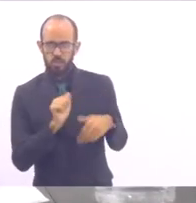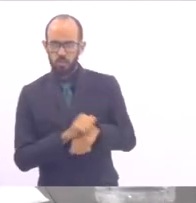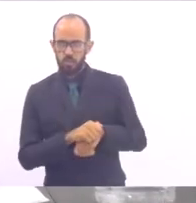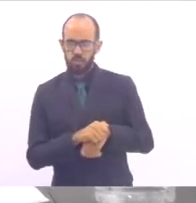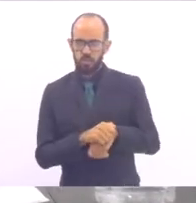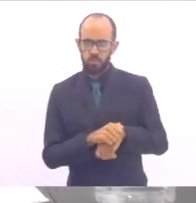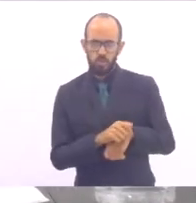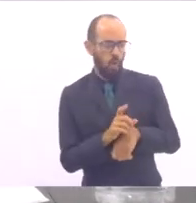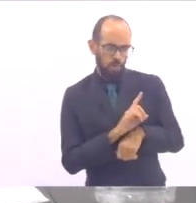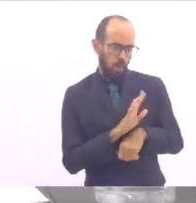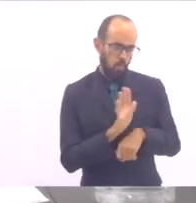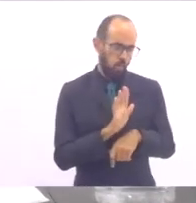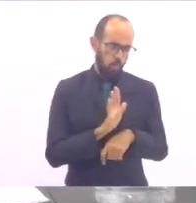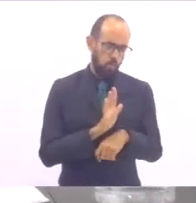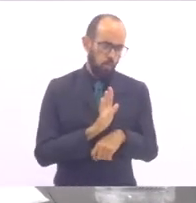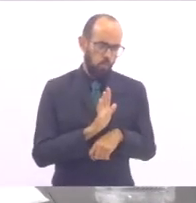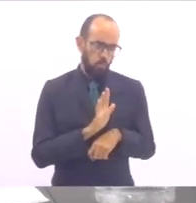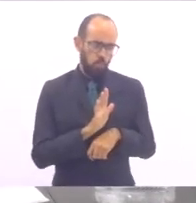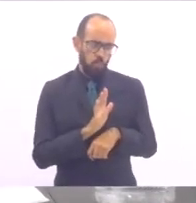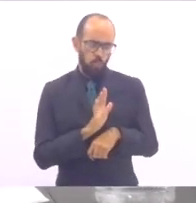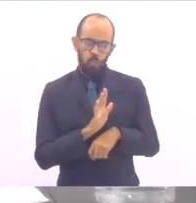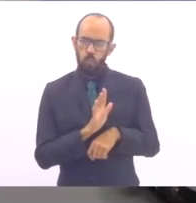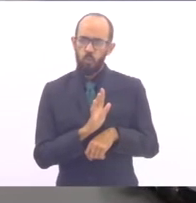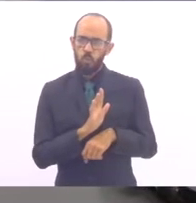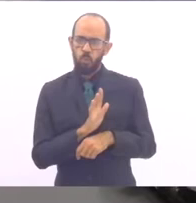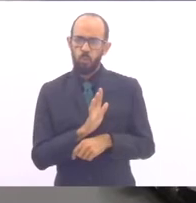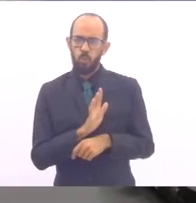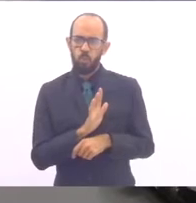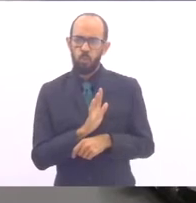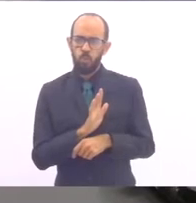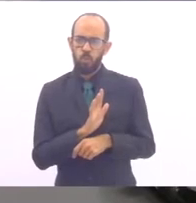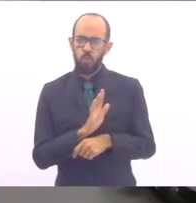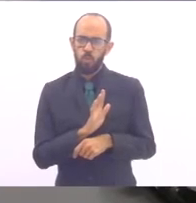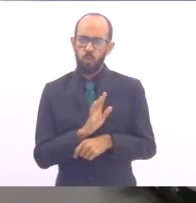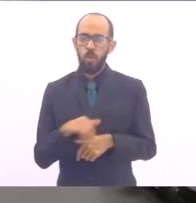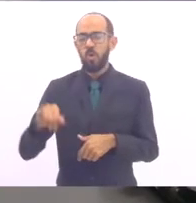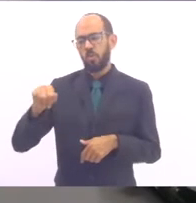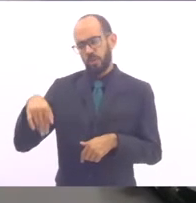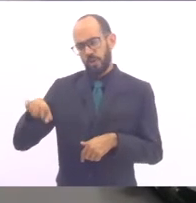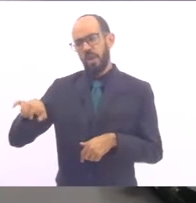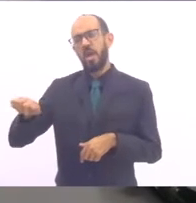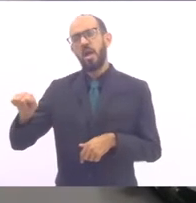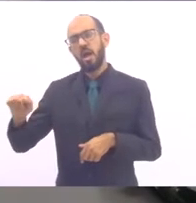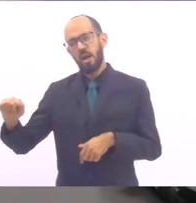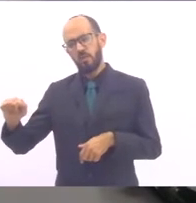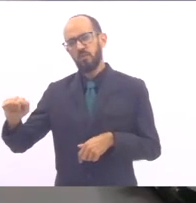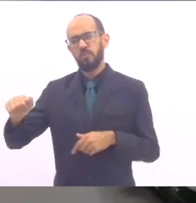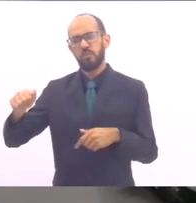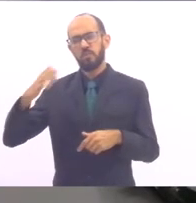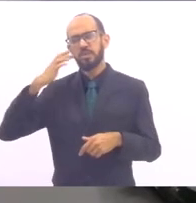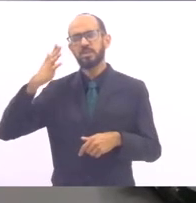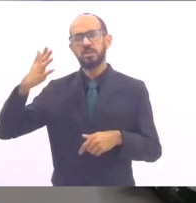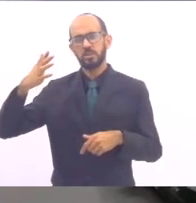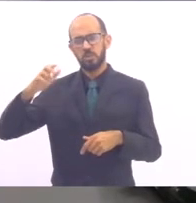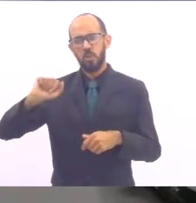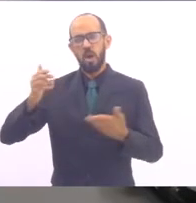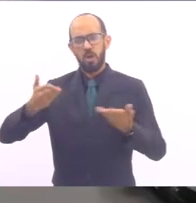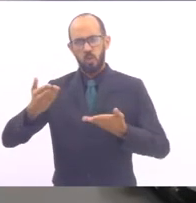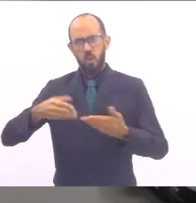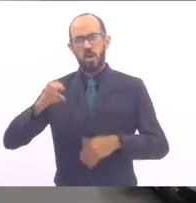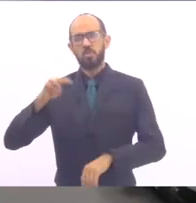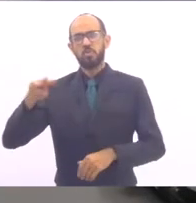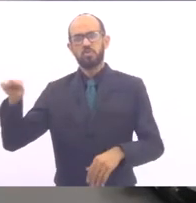o licenciamento, ou você não está muito dentro disso? O INEA facilitou um pouco, né? Pelo portal do INEA. Agora,